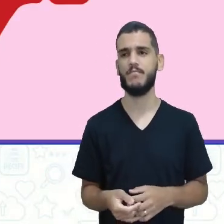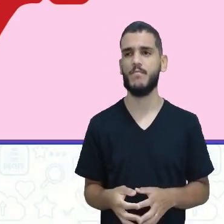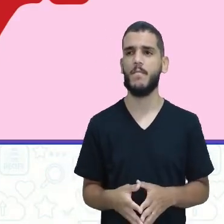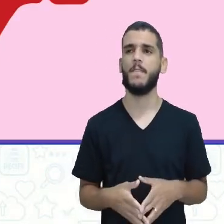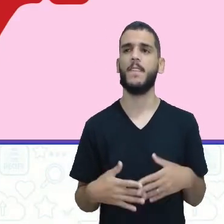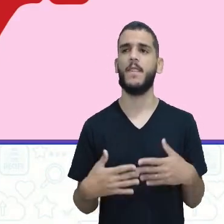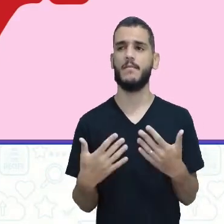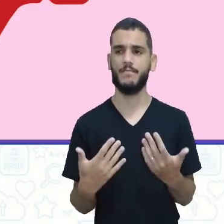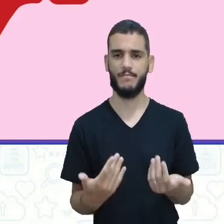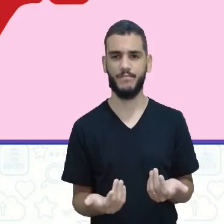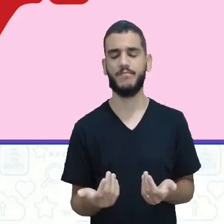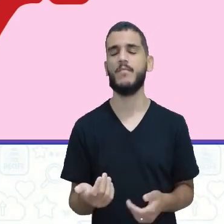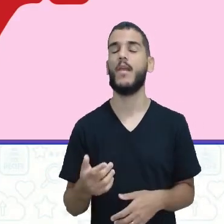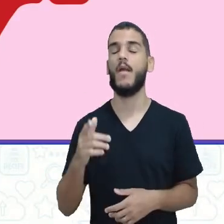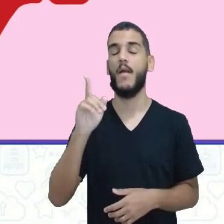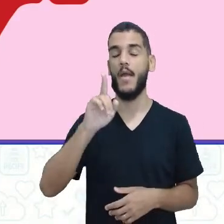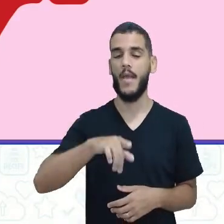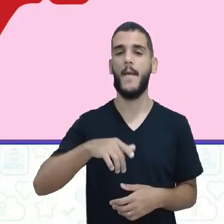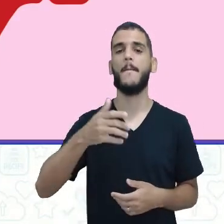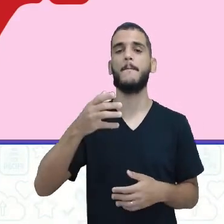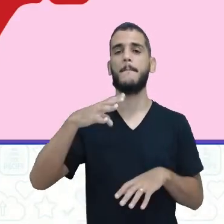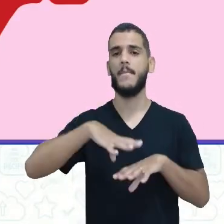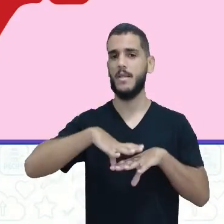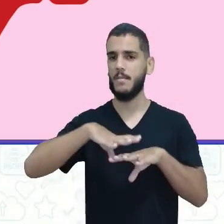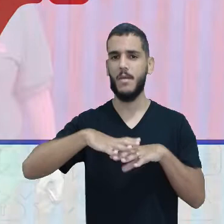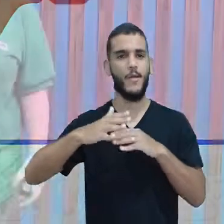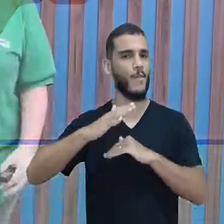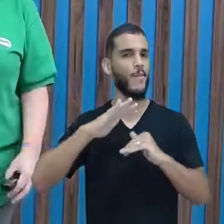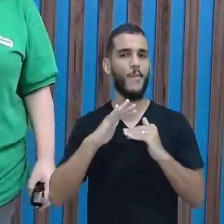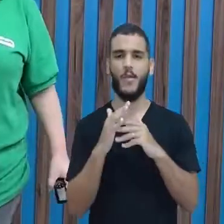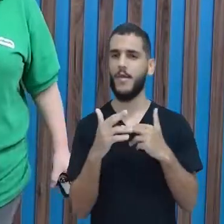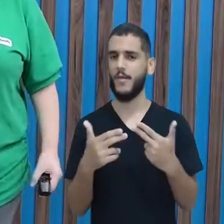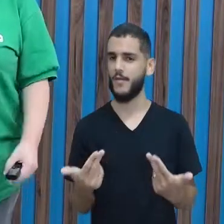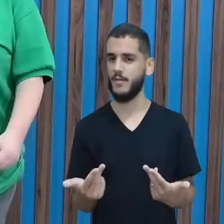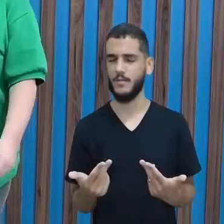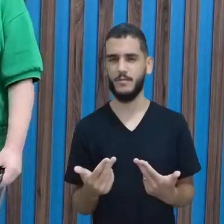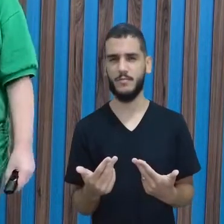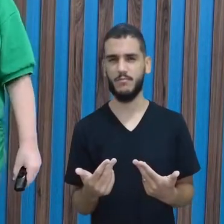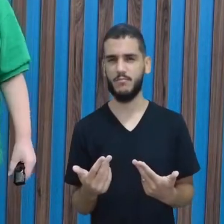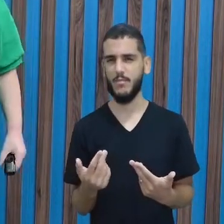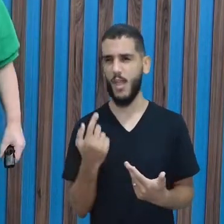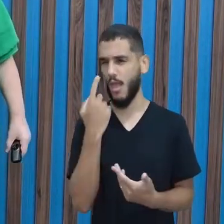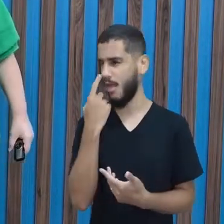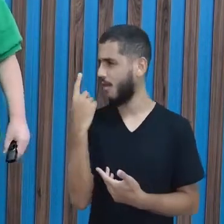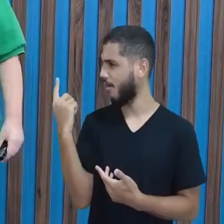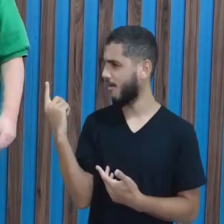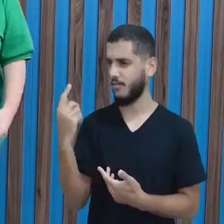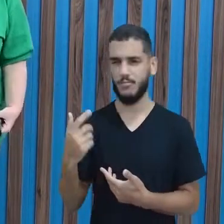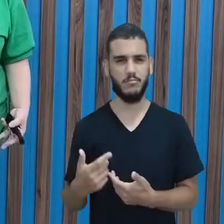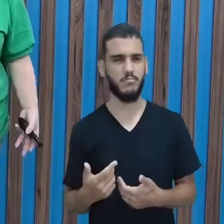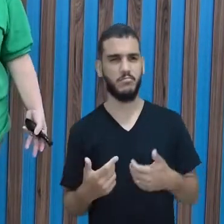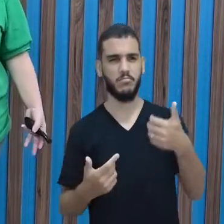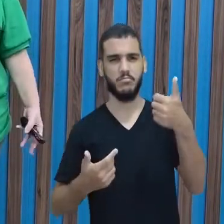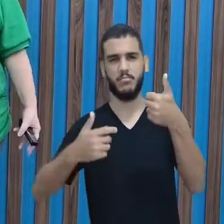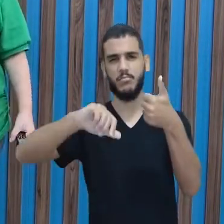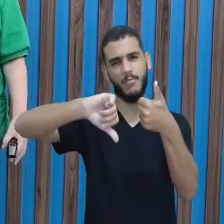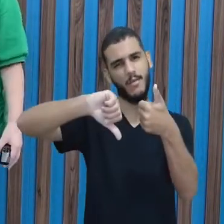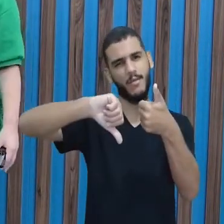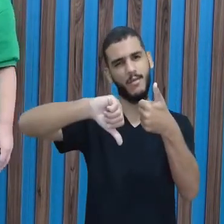a matemática, ela está em tudo que é canto. Eita, e esses sinaizinhos aí legais? É o